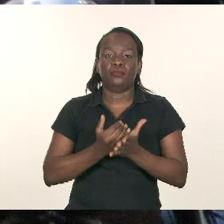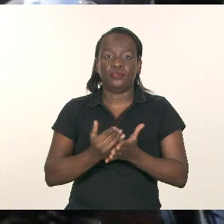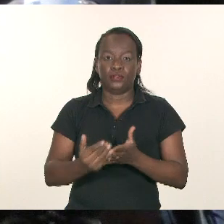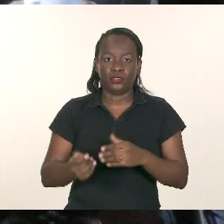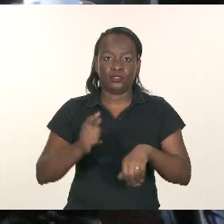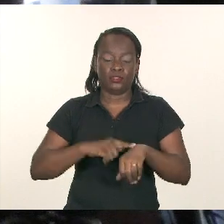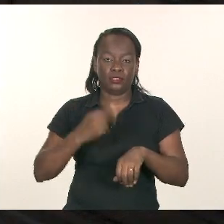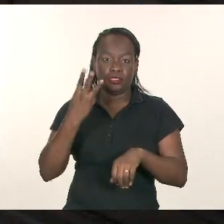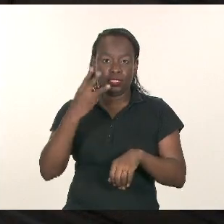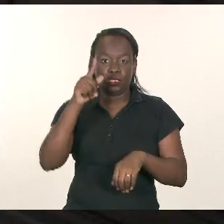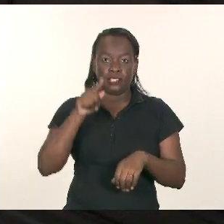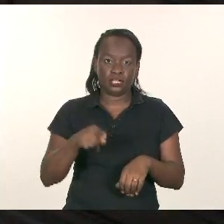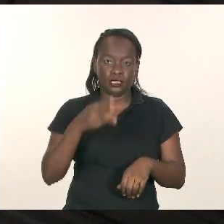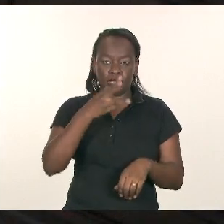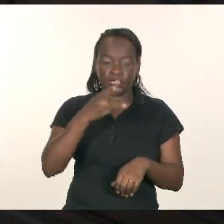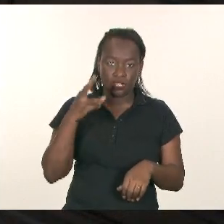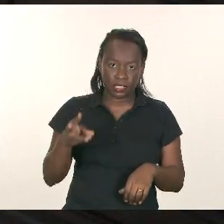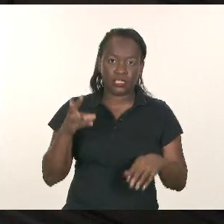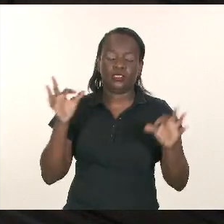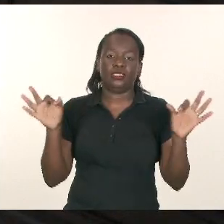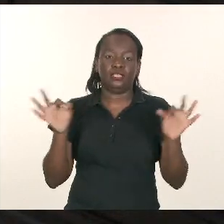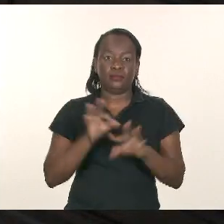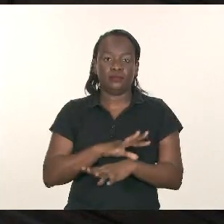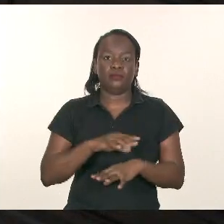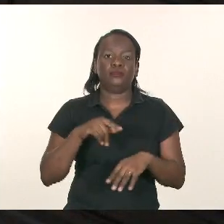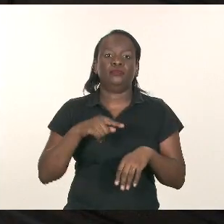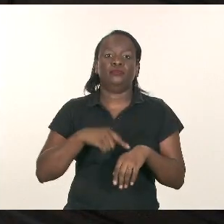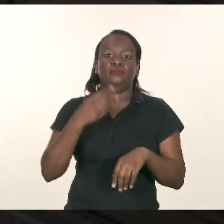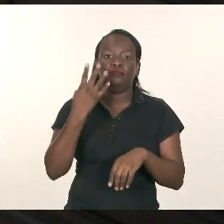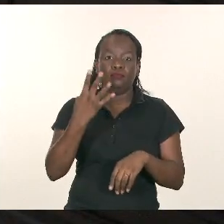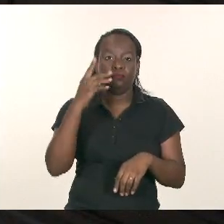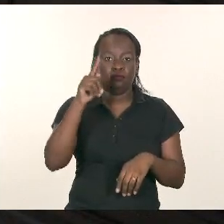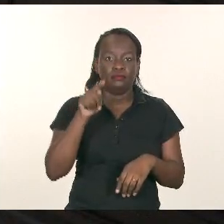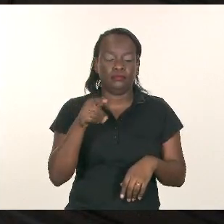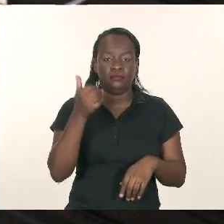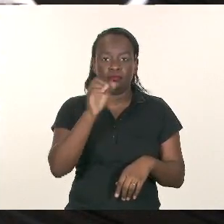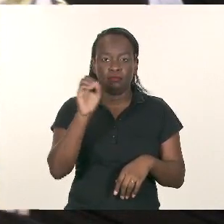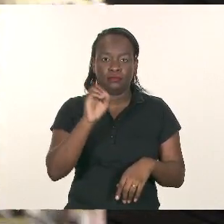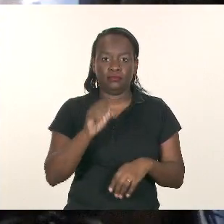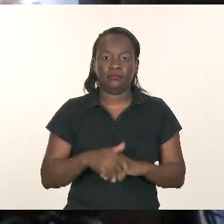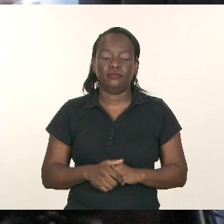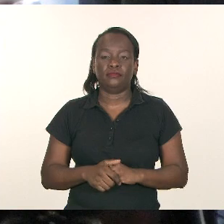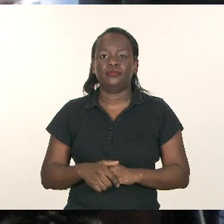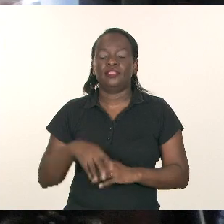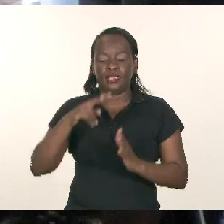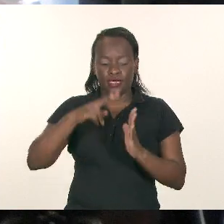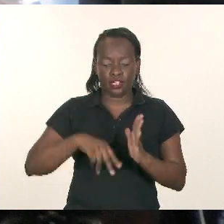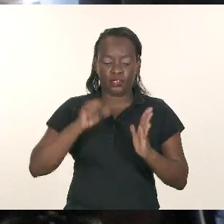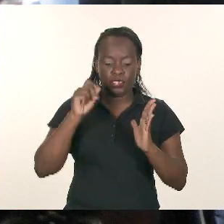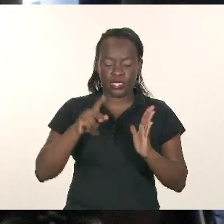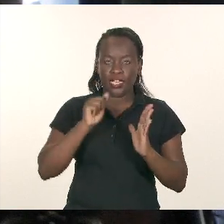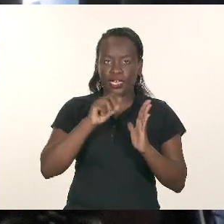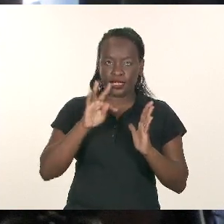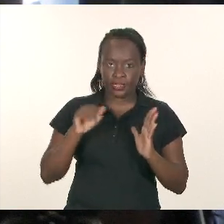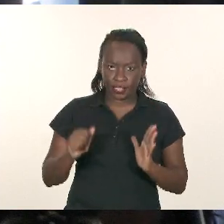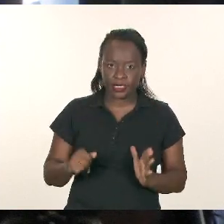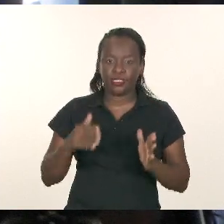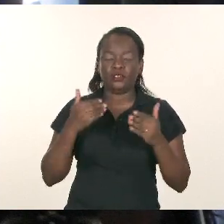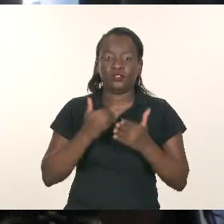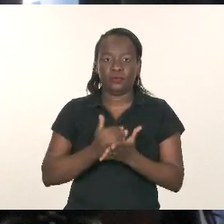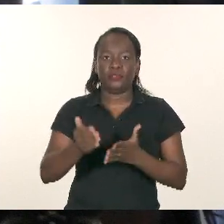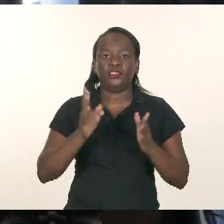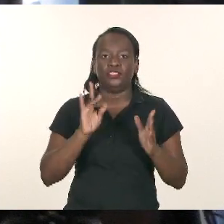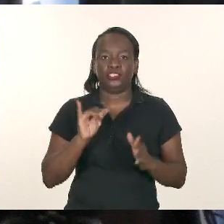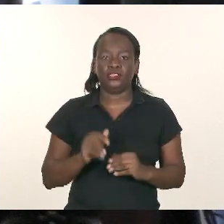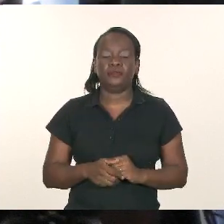iniciada às 15h33, encerrou-se às 16 horas. Lida e aprovada a ata, passa-se a ordem do